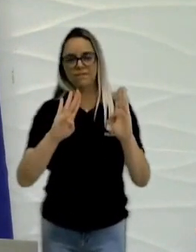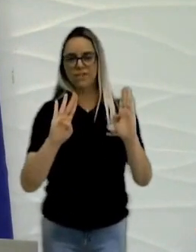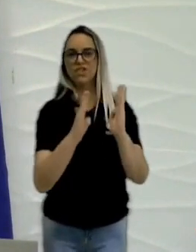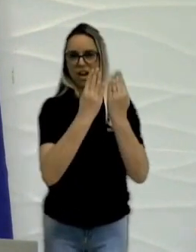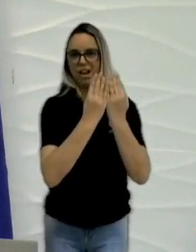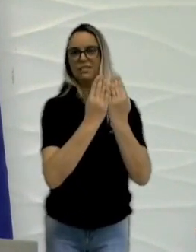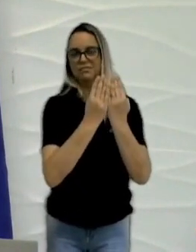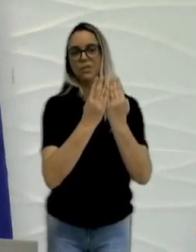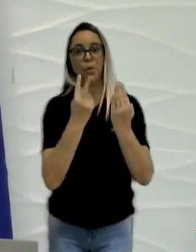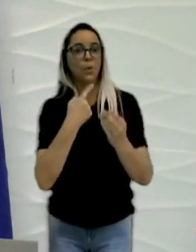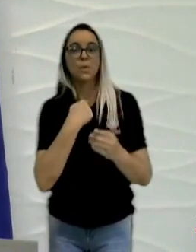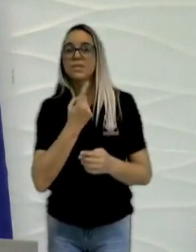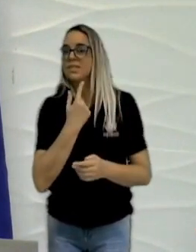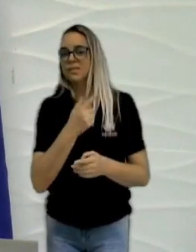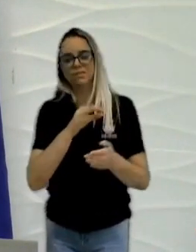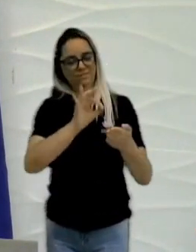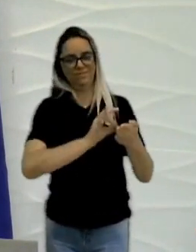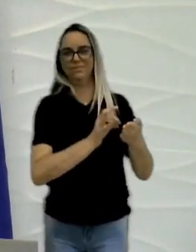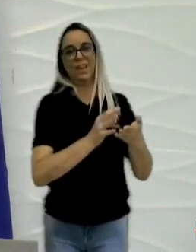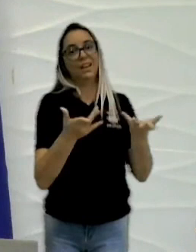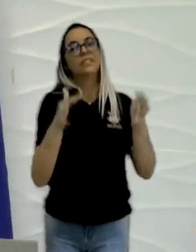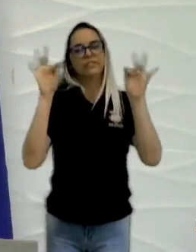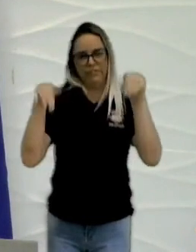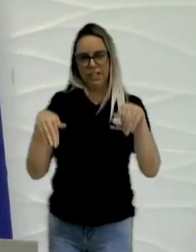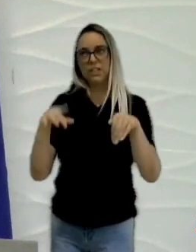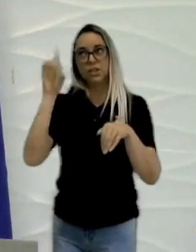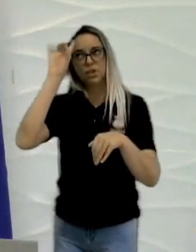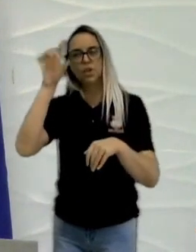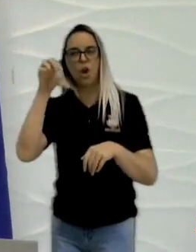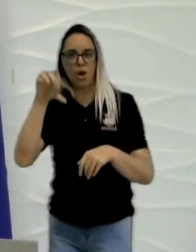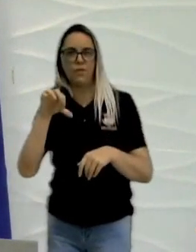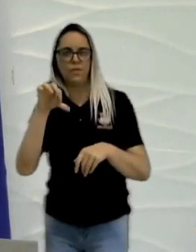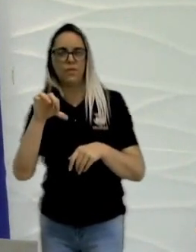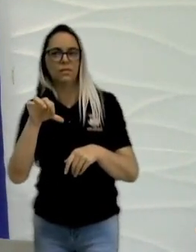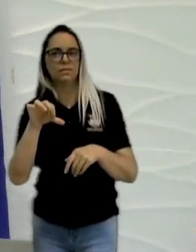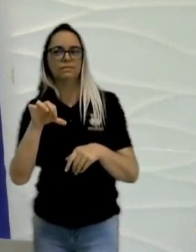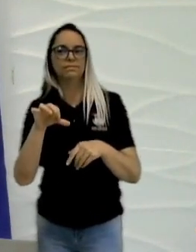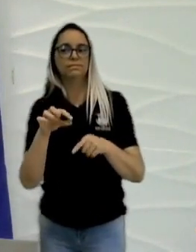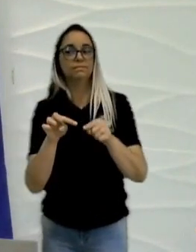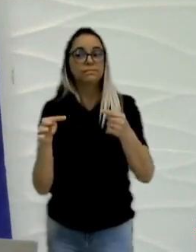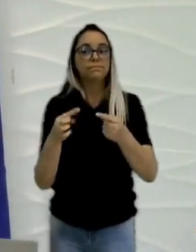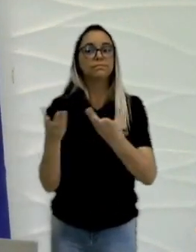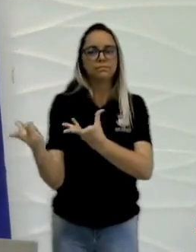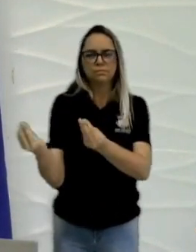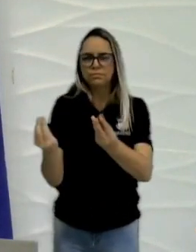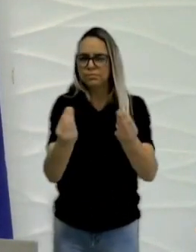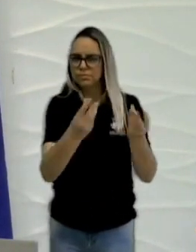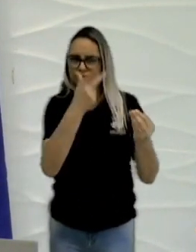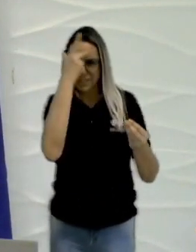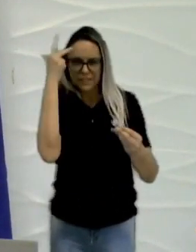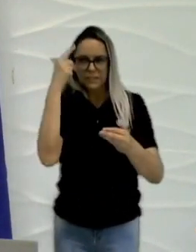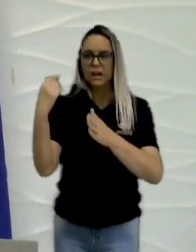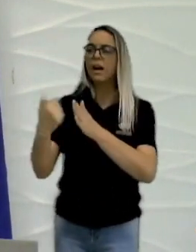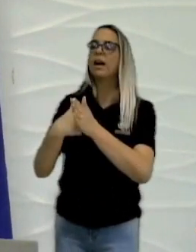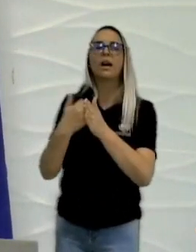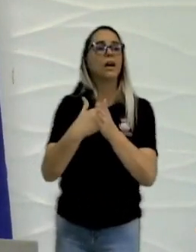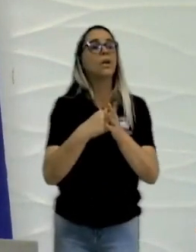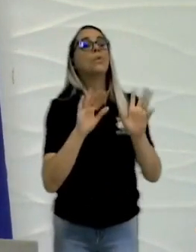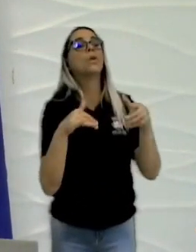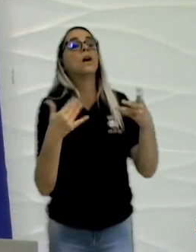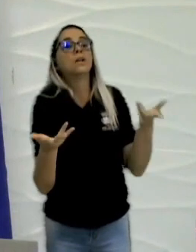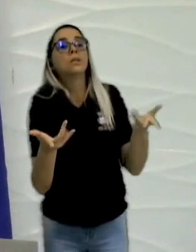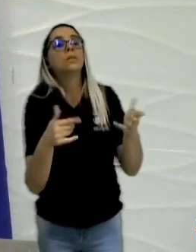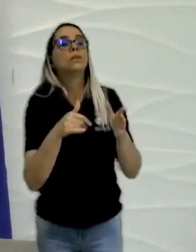as inscrições. Então finalizou-se, na verdade, dia 9. E muita gente nos perguntando, querendo saber quando é que vai